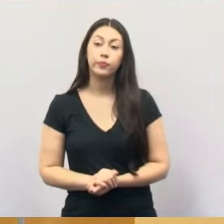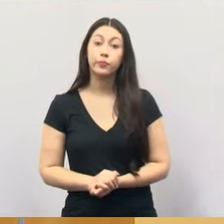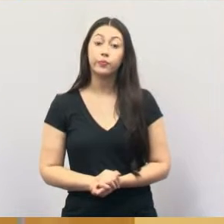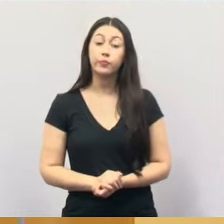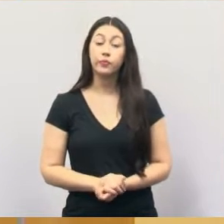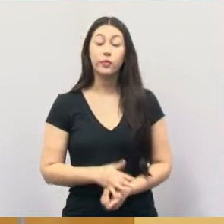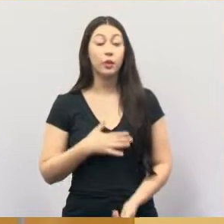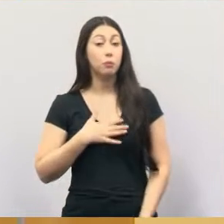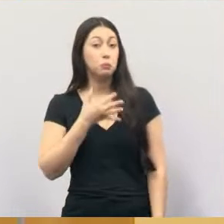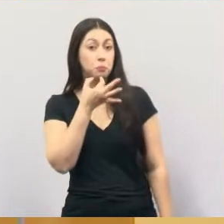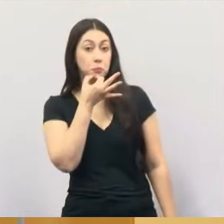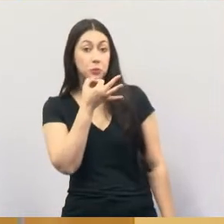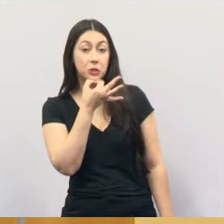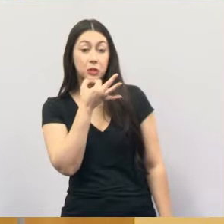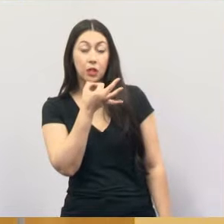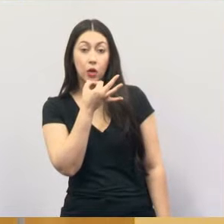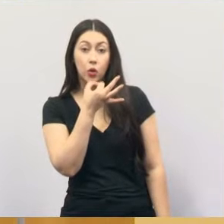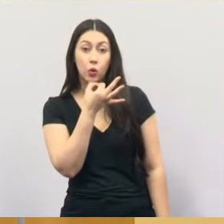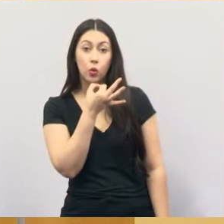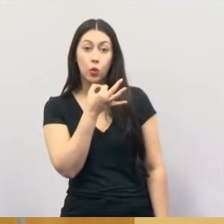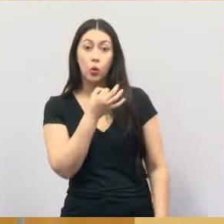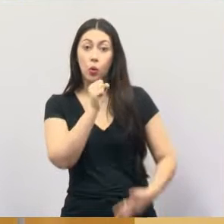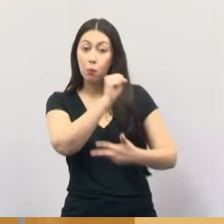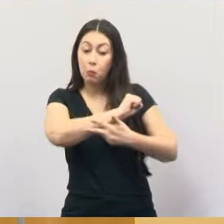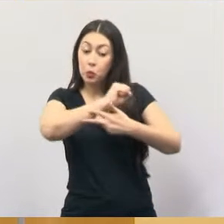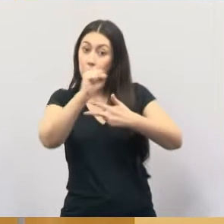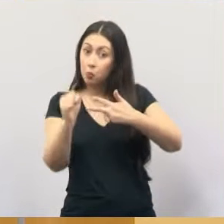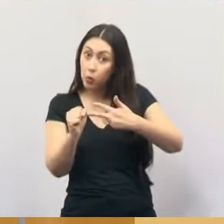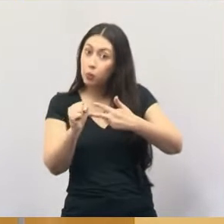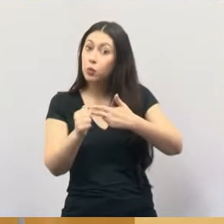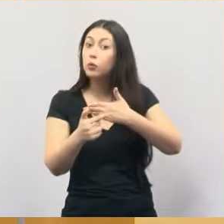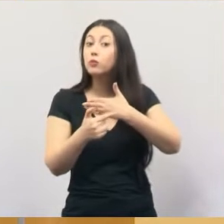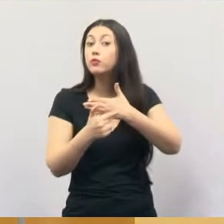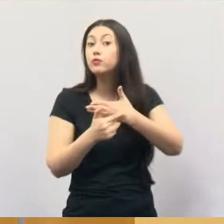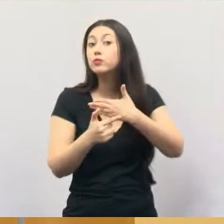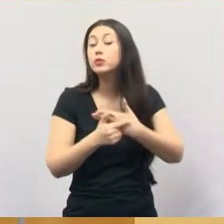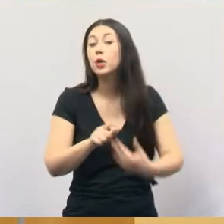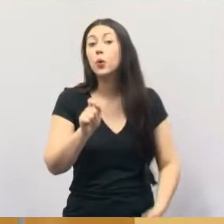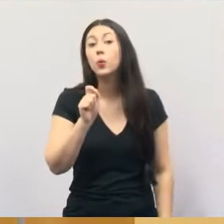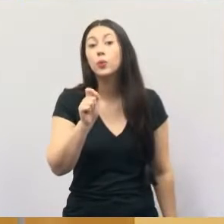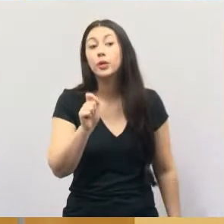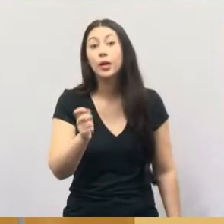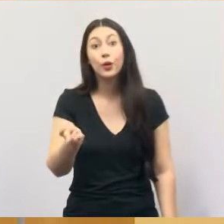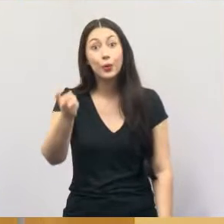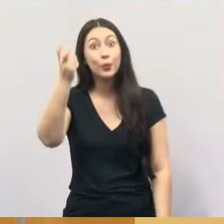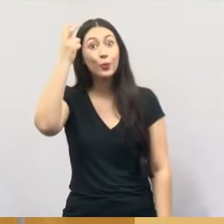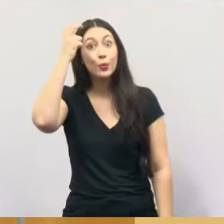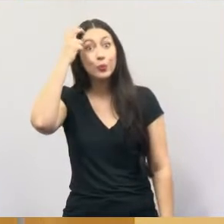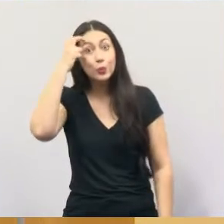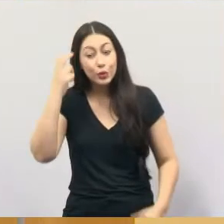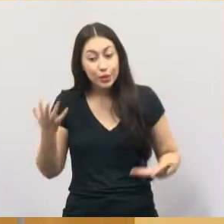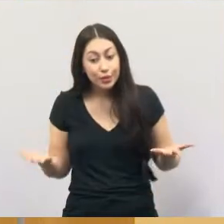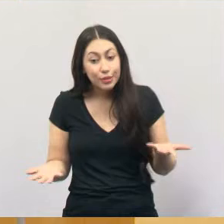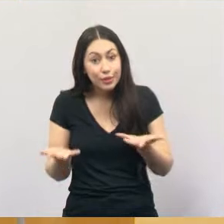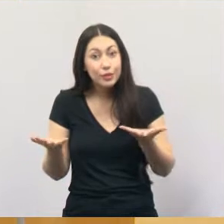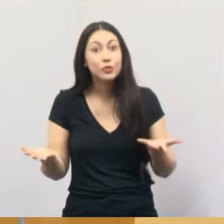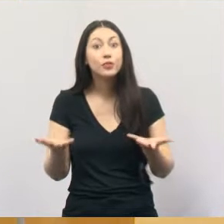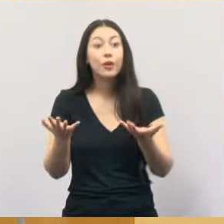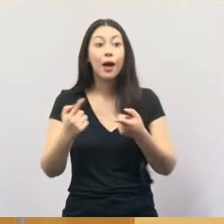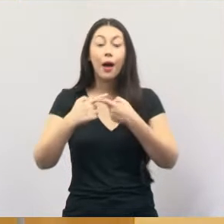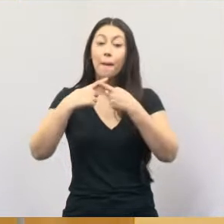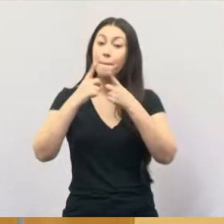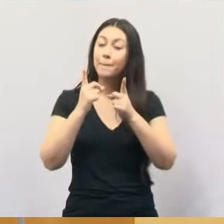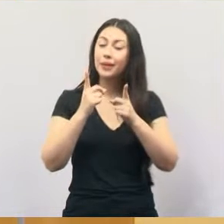Acho que é função do poder público, Flavinho, a gente incentivar a cultura, mas a gente discorda